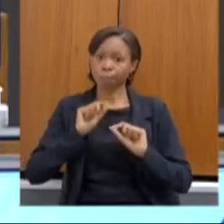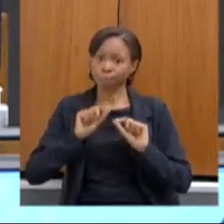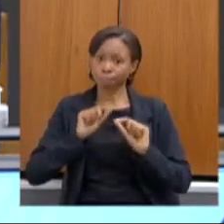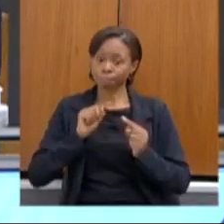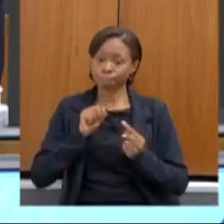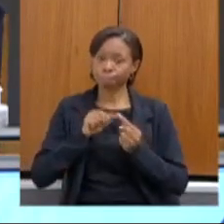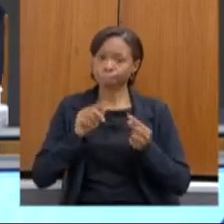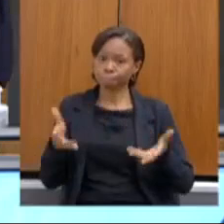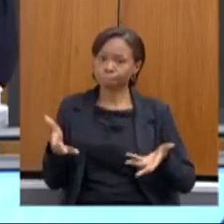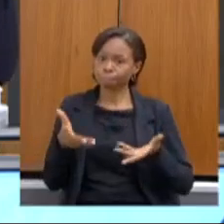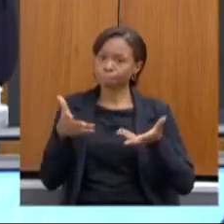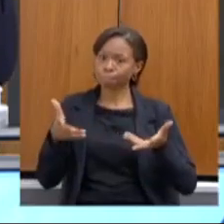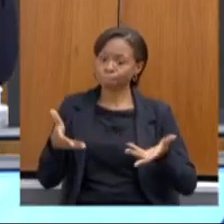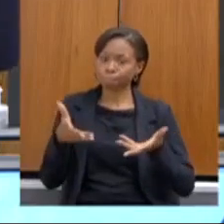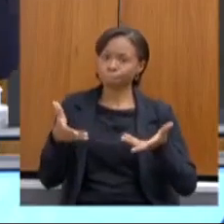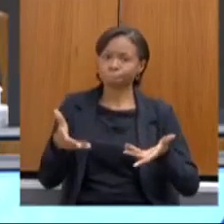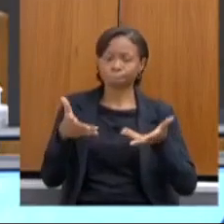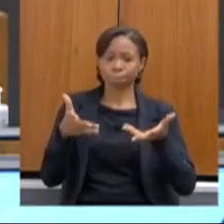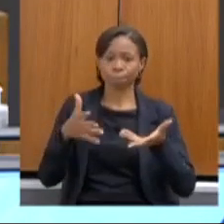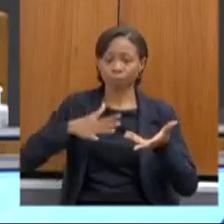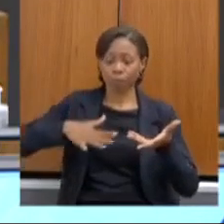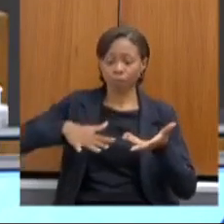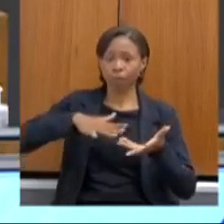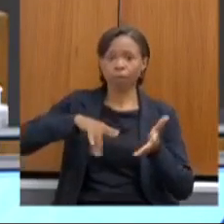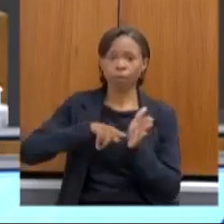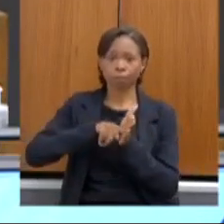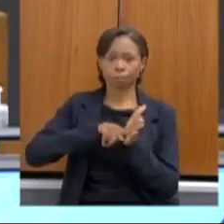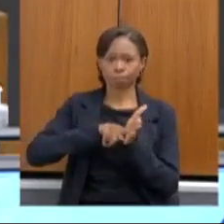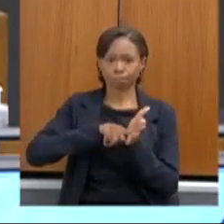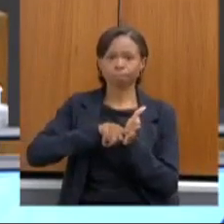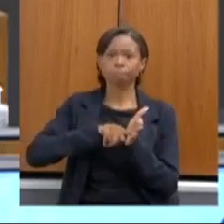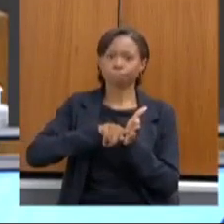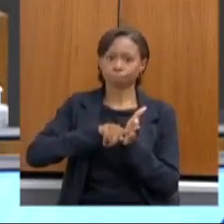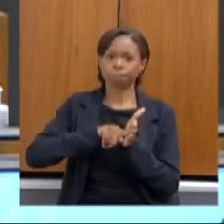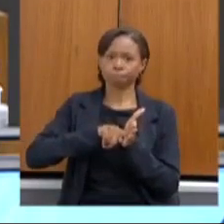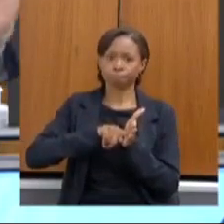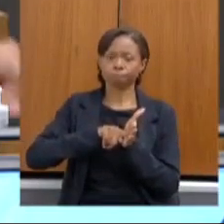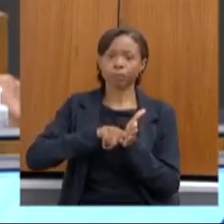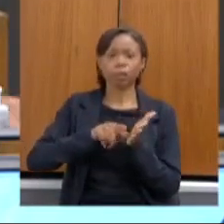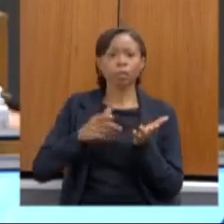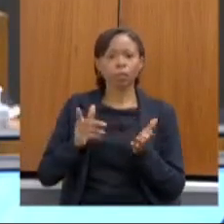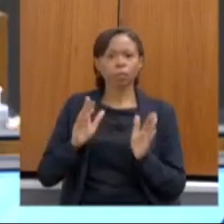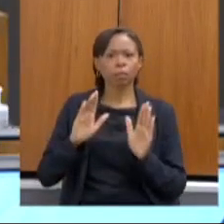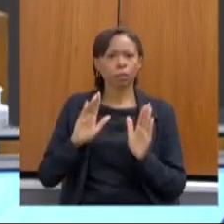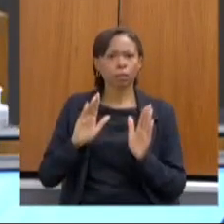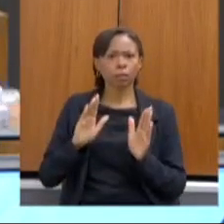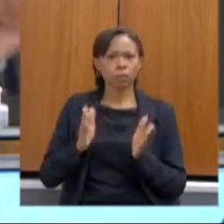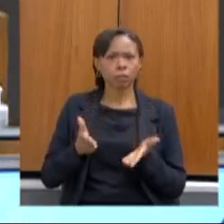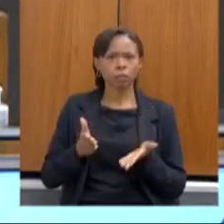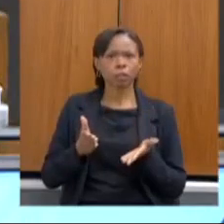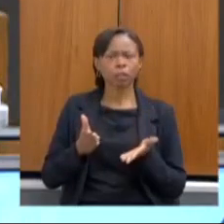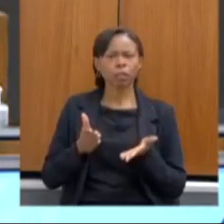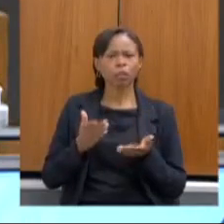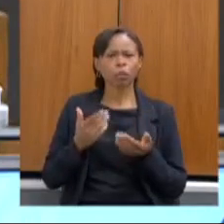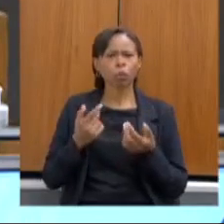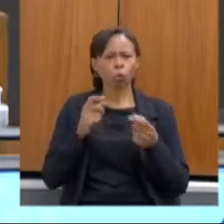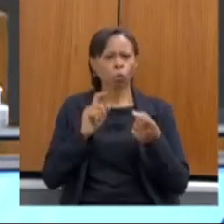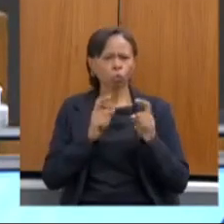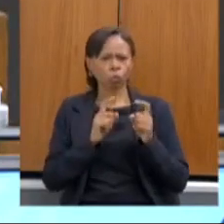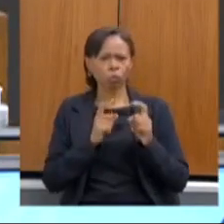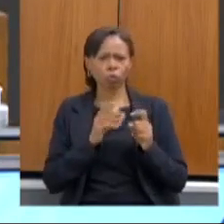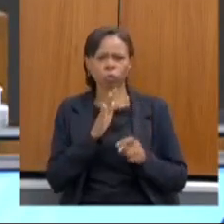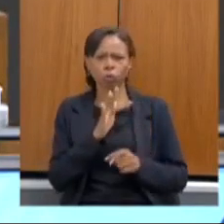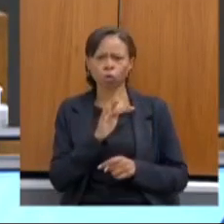O que é a cadeia a de Pesquisas né o ecossistema de Pesquisas tivemos reunido recentemente com Philips